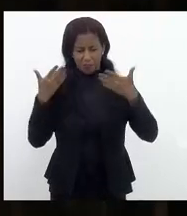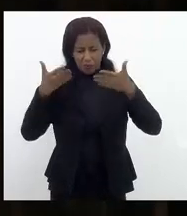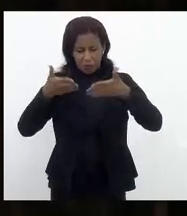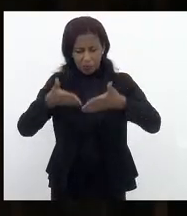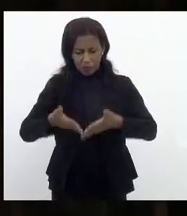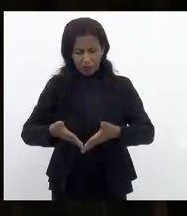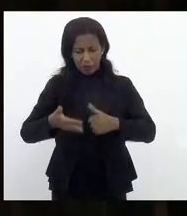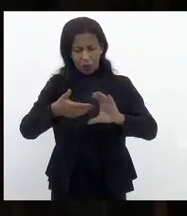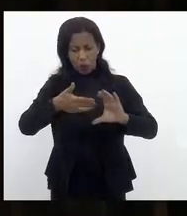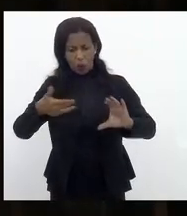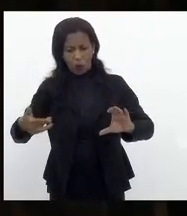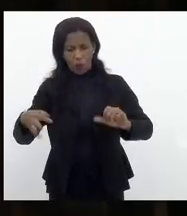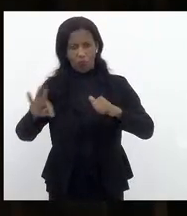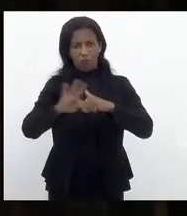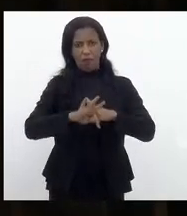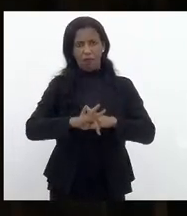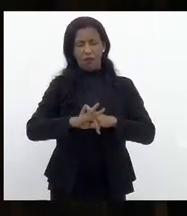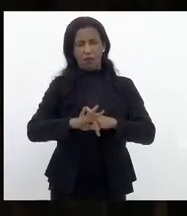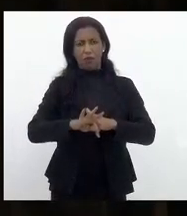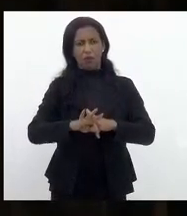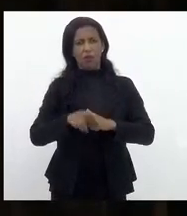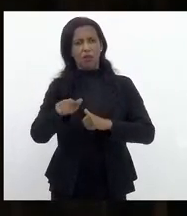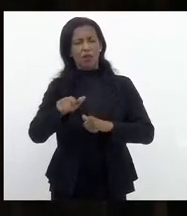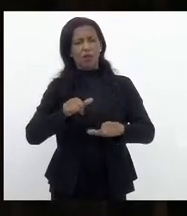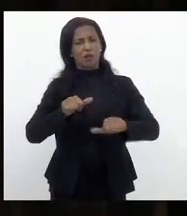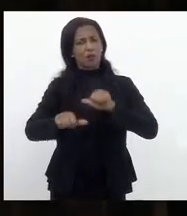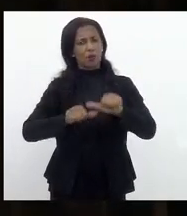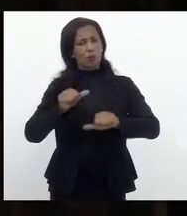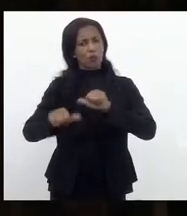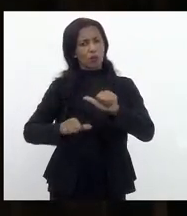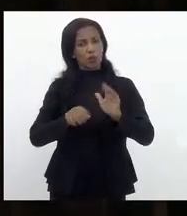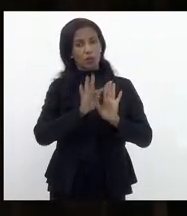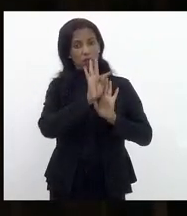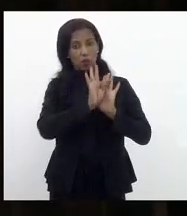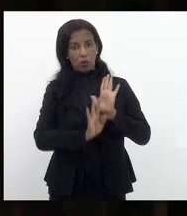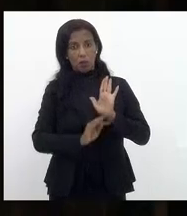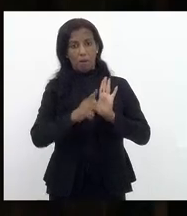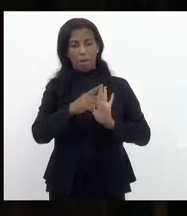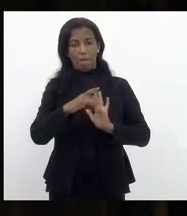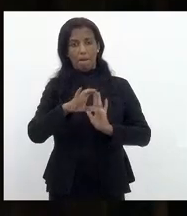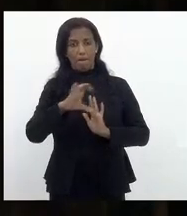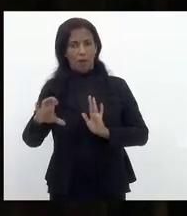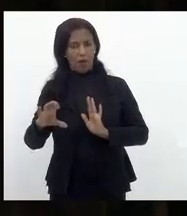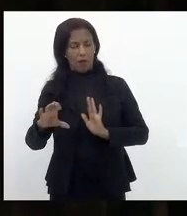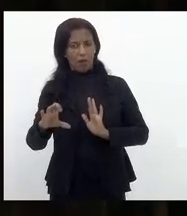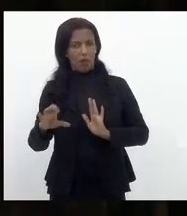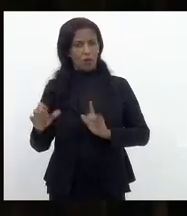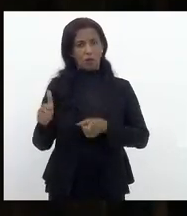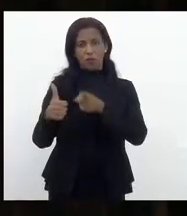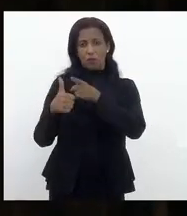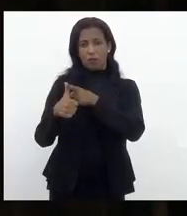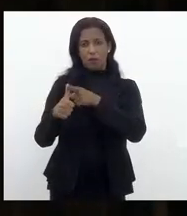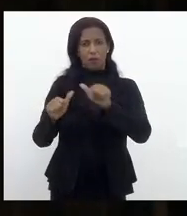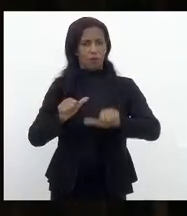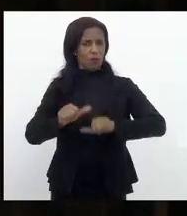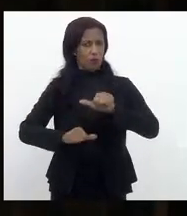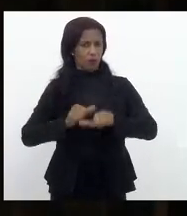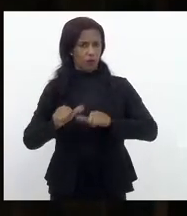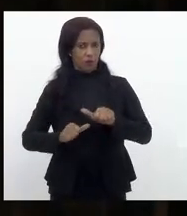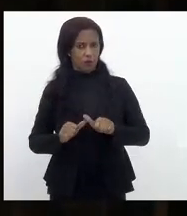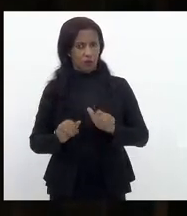sobre aspectos técnicos que essa mudança que teve no texto da PEC não seja a primeira mudança